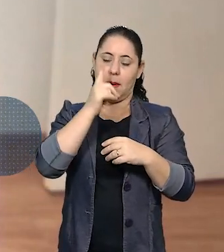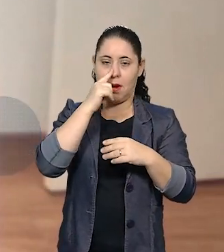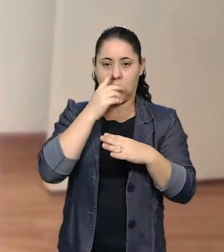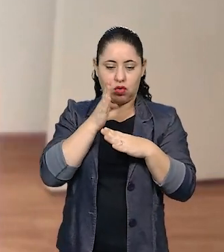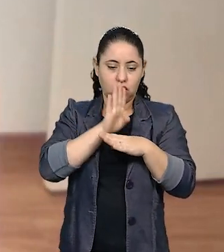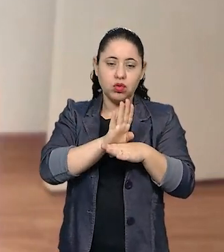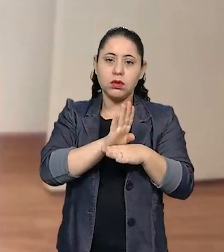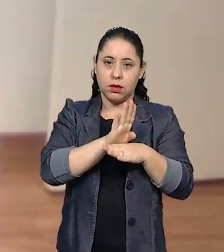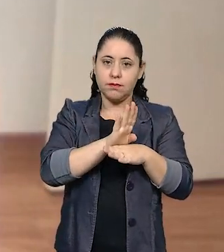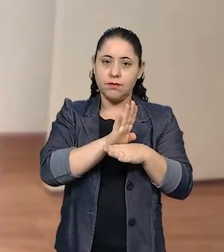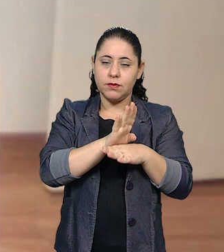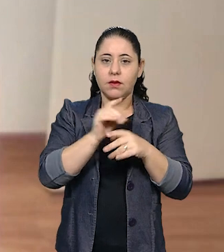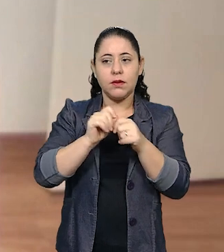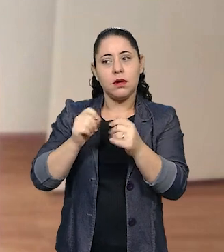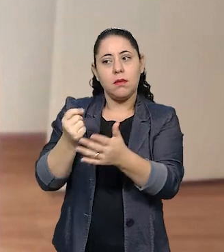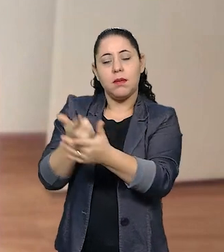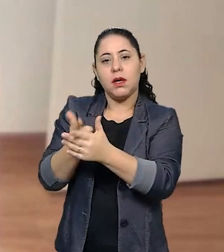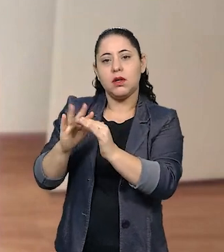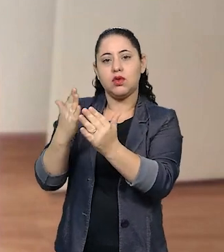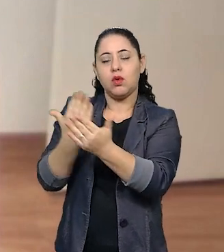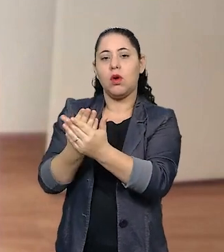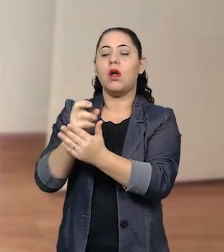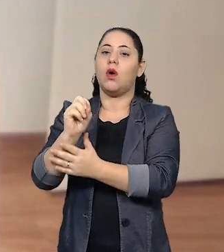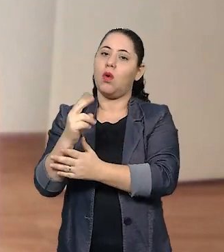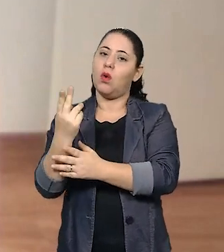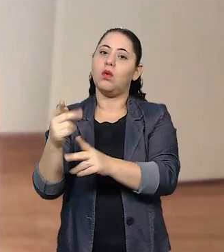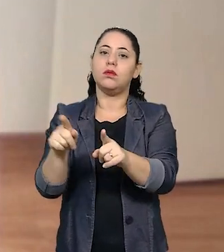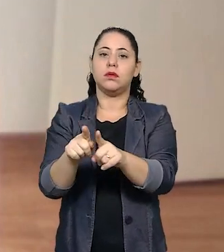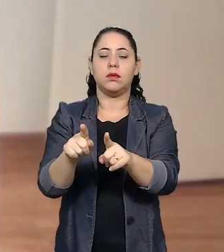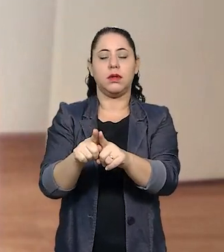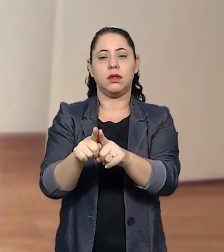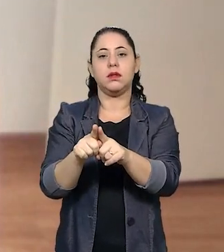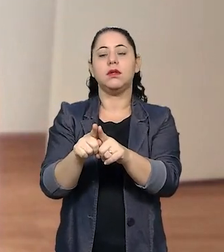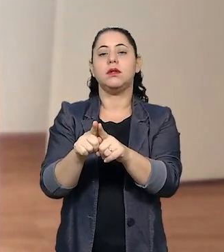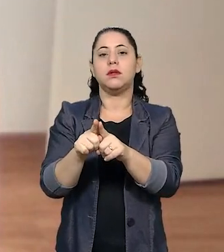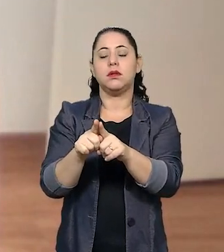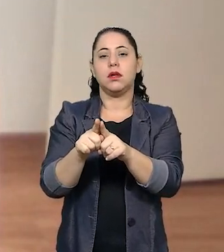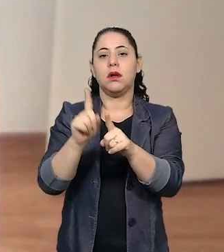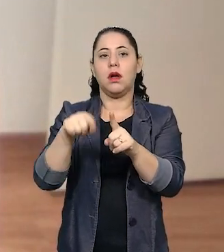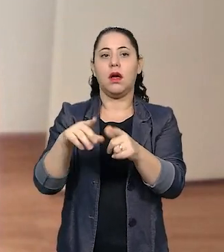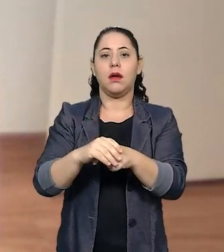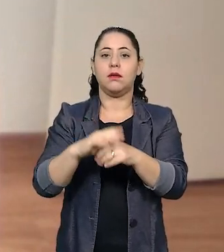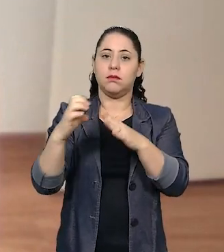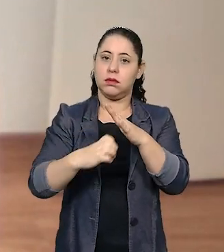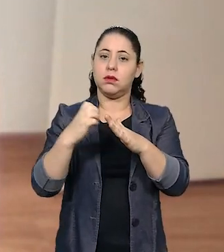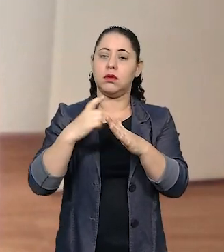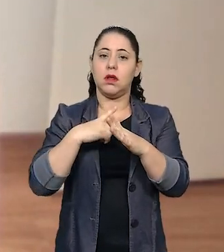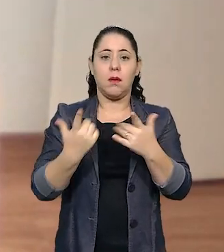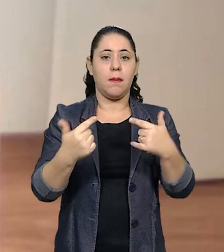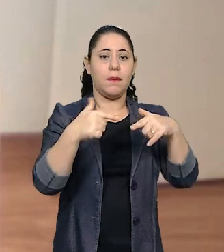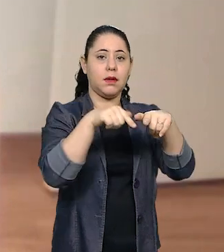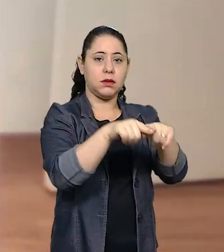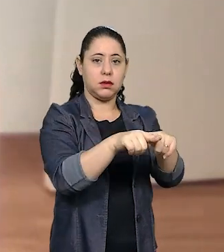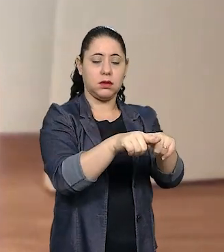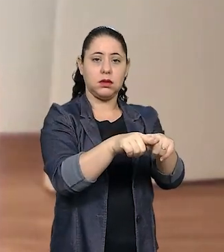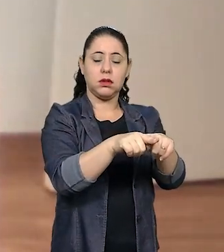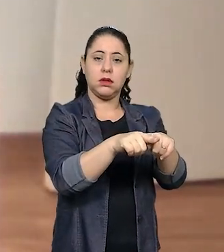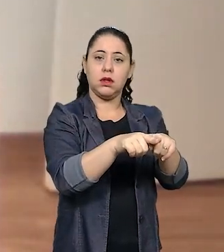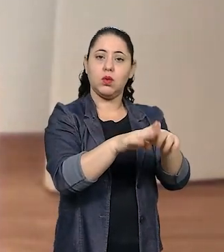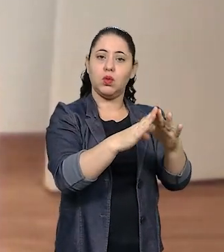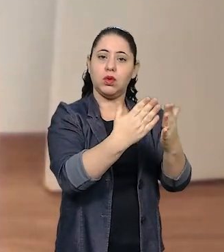local para amamentação, ou uma espécie de contrapartida financeira, né, para que essa mãe consiga fazer o pagamento de